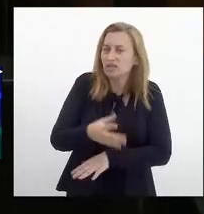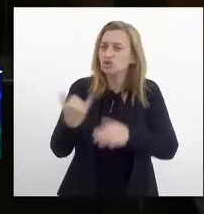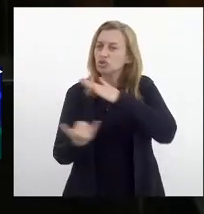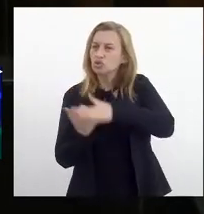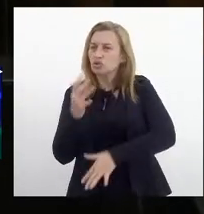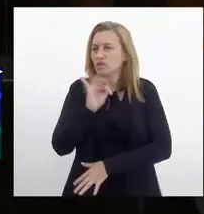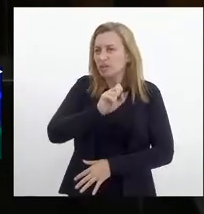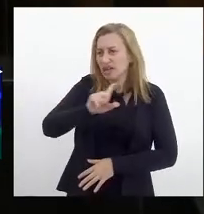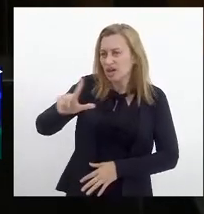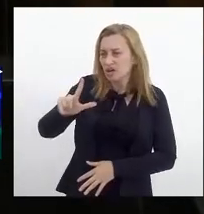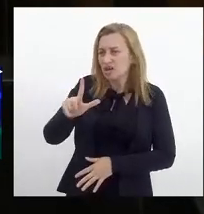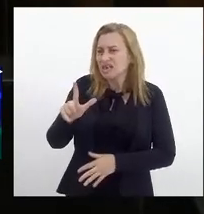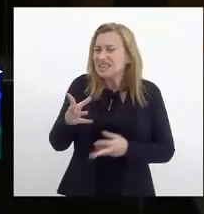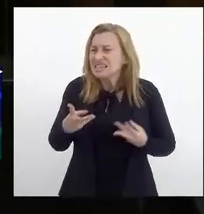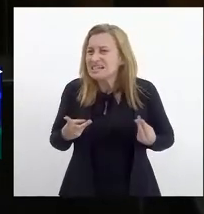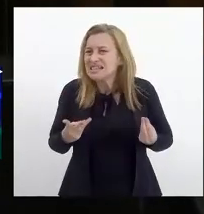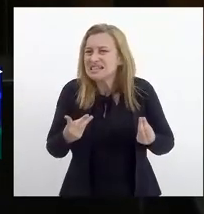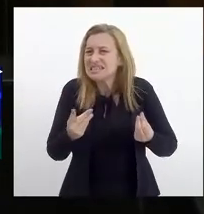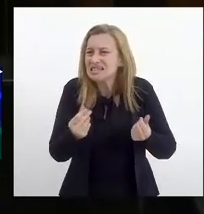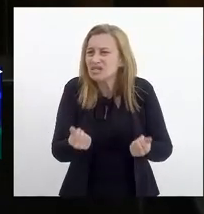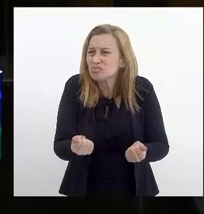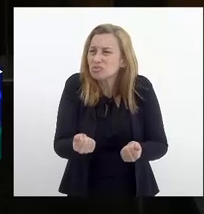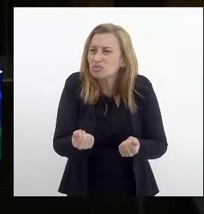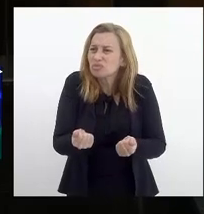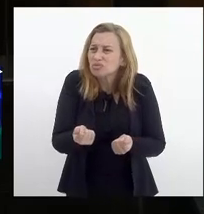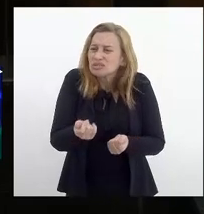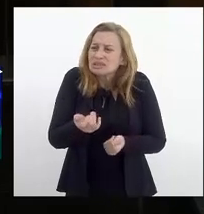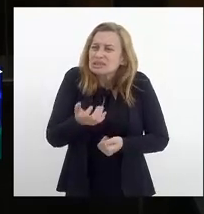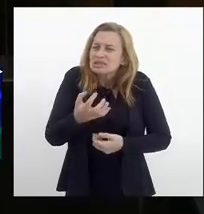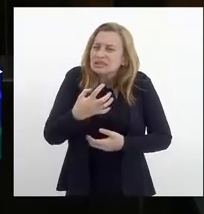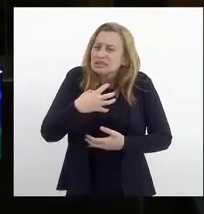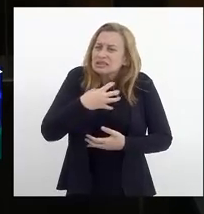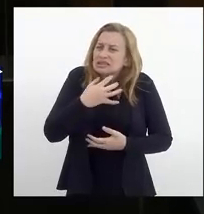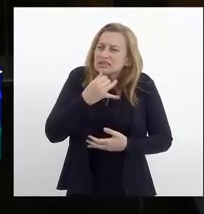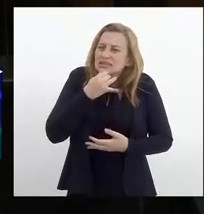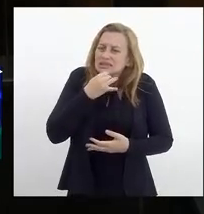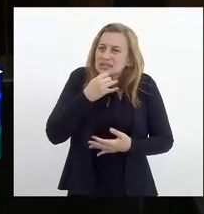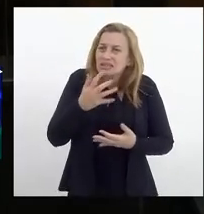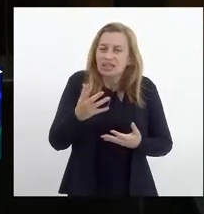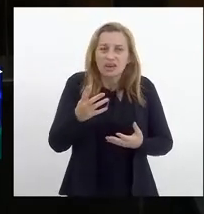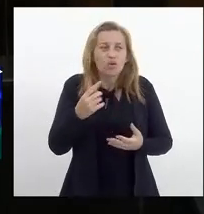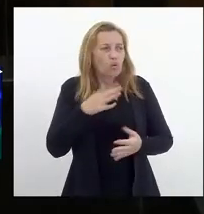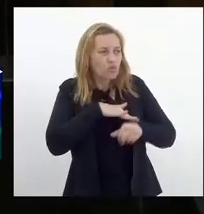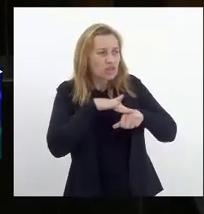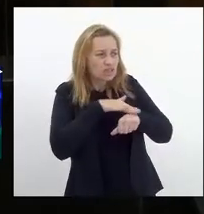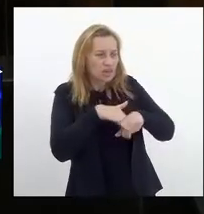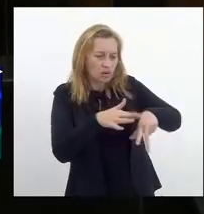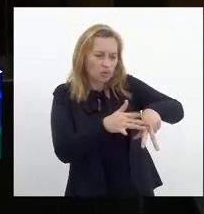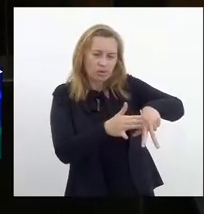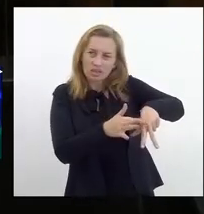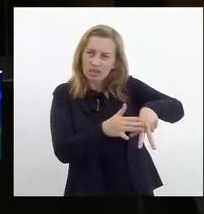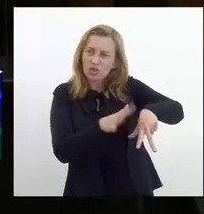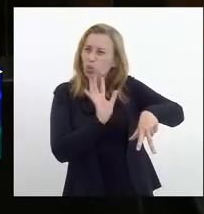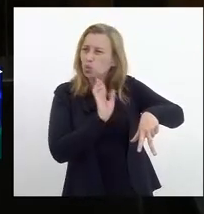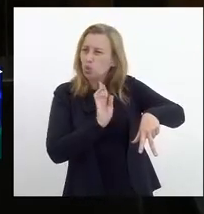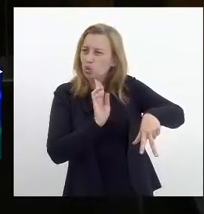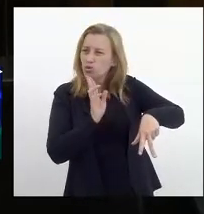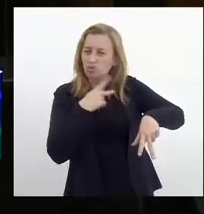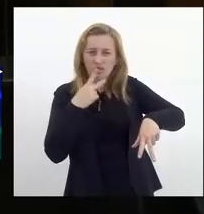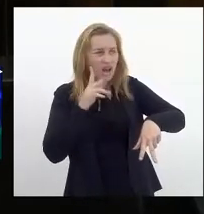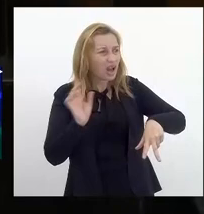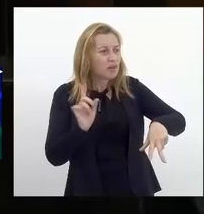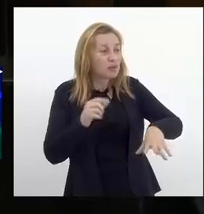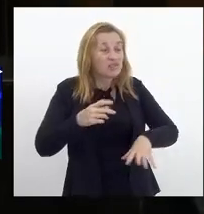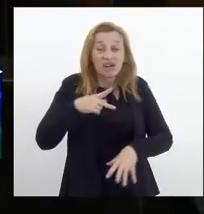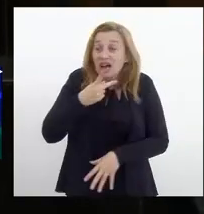é sempre muito sensível sempre muito tocantes eu hoje conversei com uma delas é uma das pacientes cujo nome eu não vou dizer aqui mas